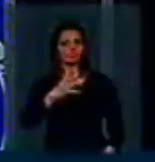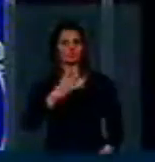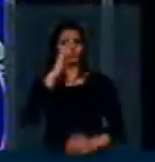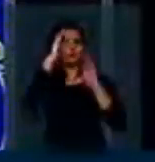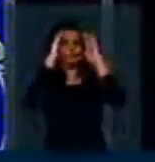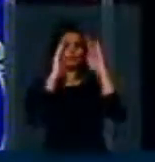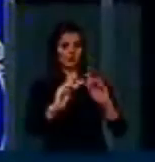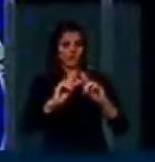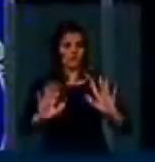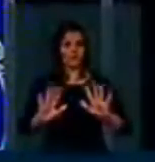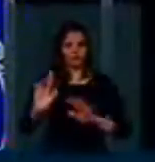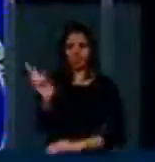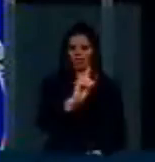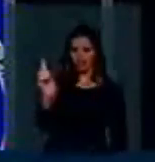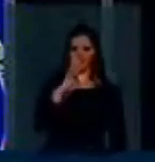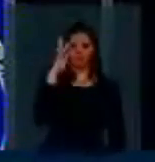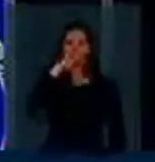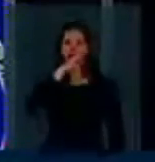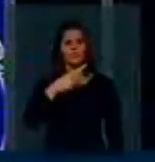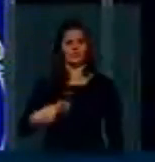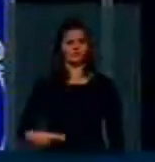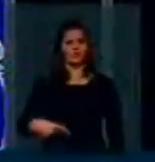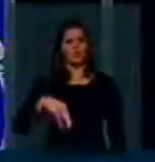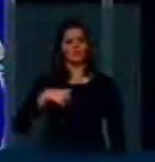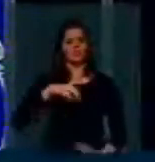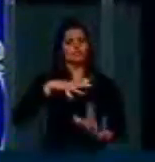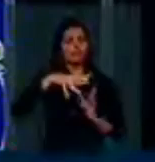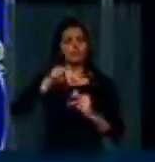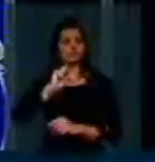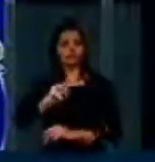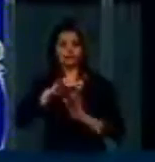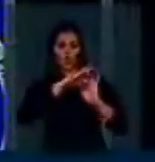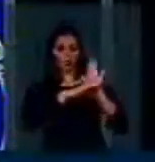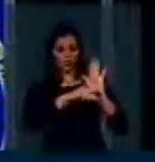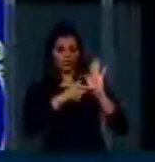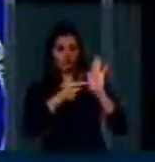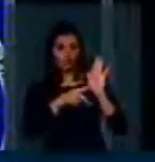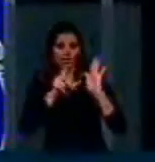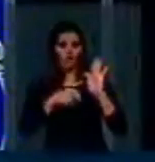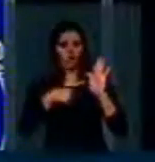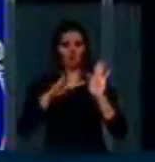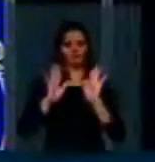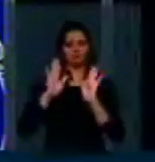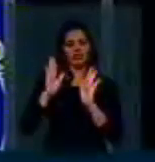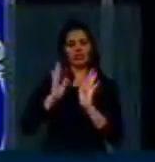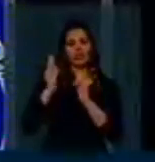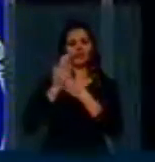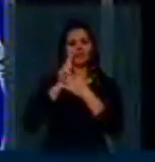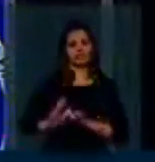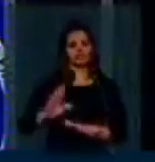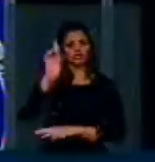de uma corporação multinacional a decisão sobre se aquele conteúdo fere ou não fere determinado direito na